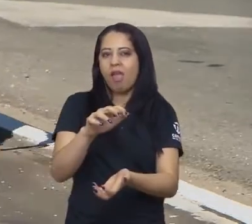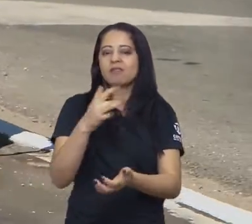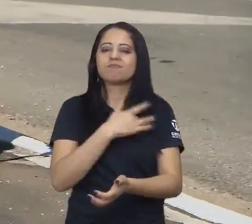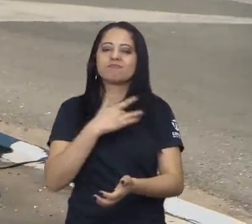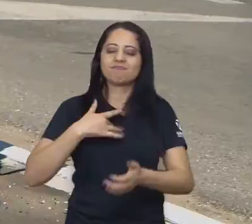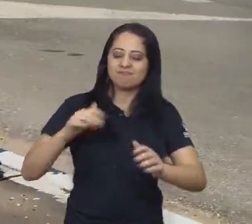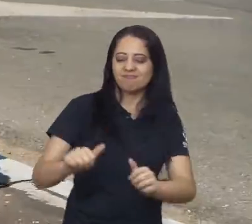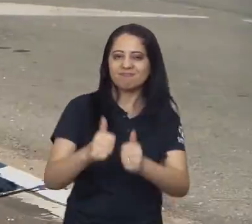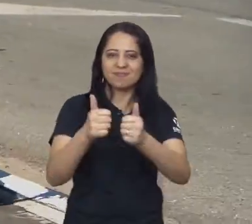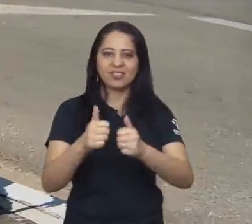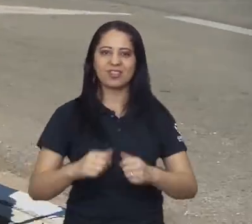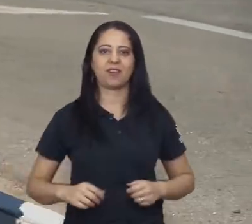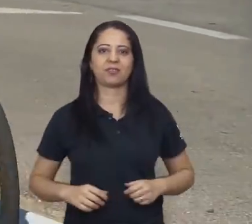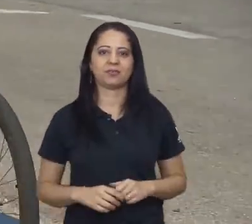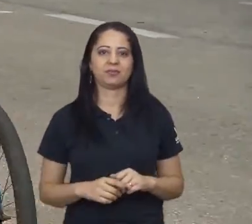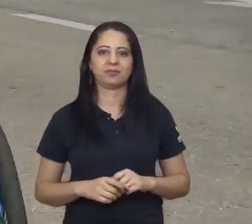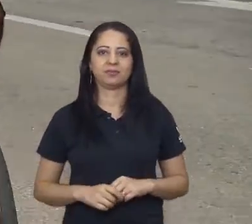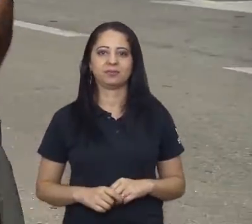de